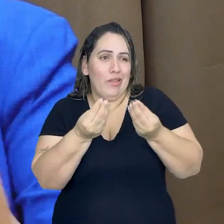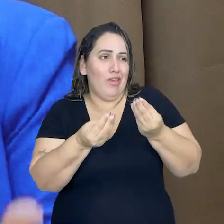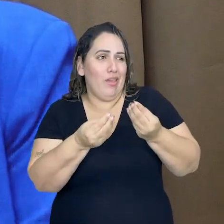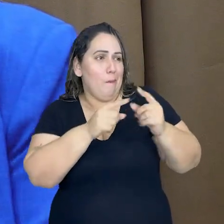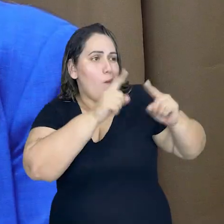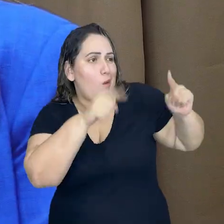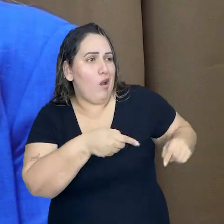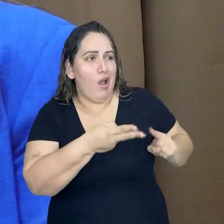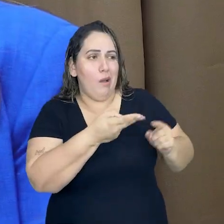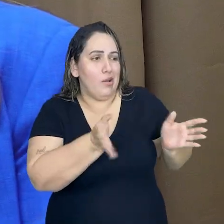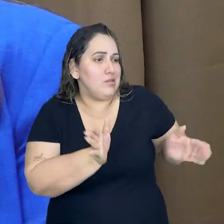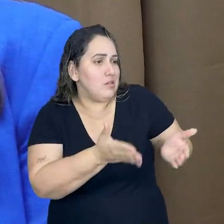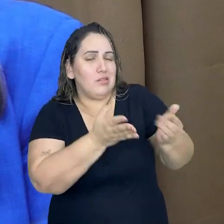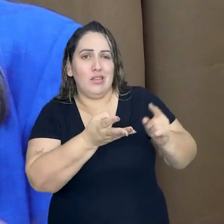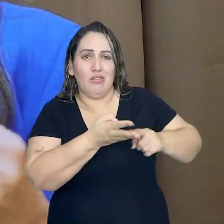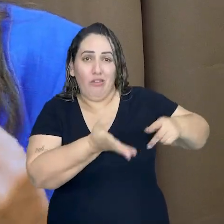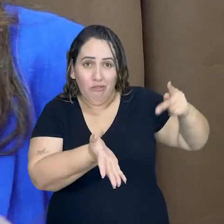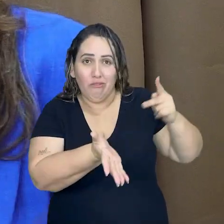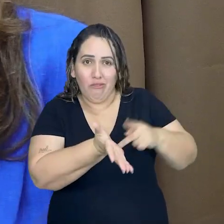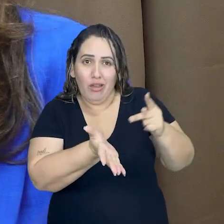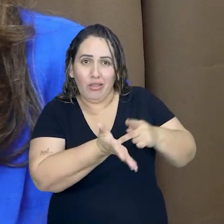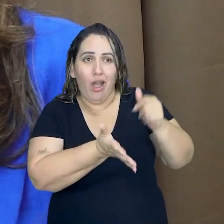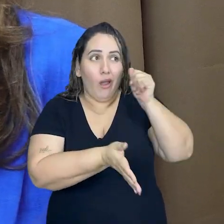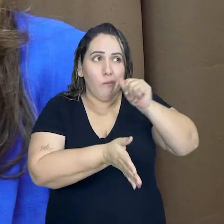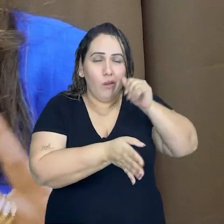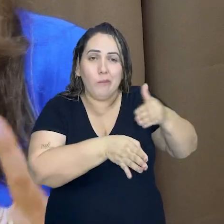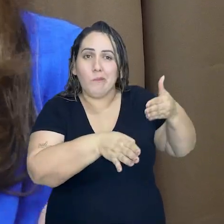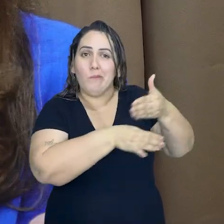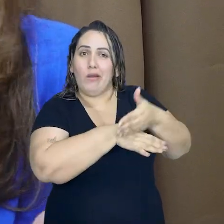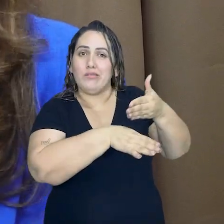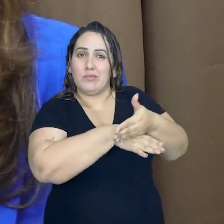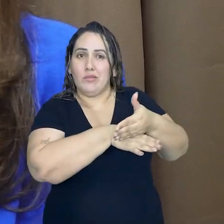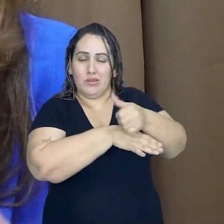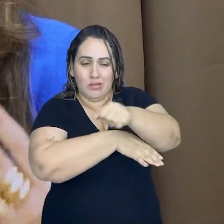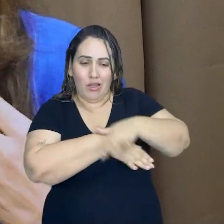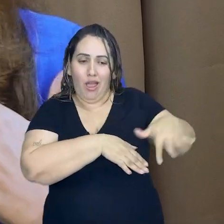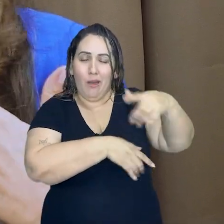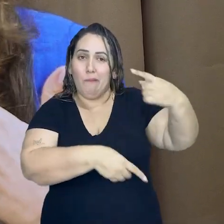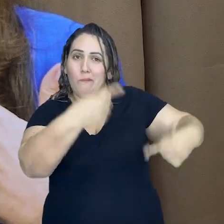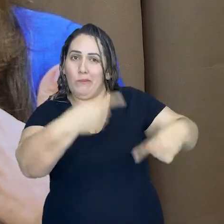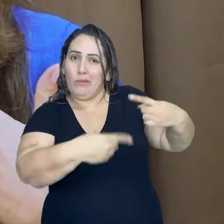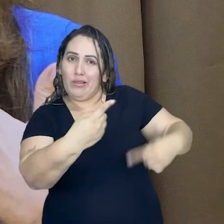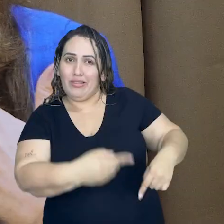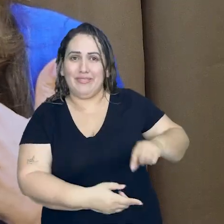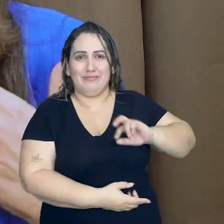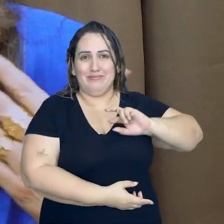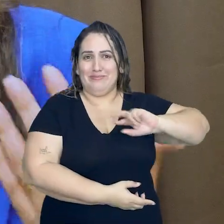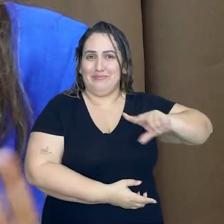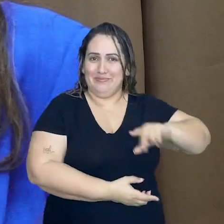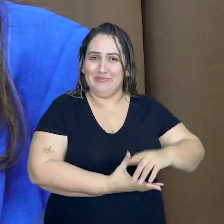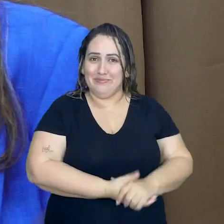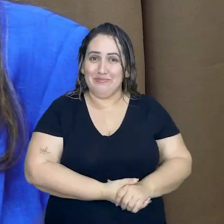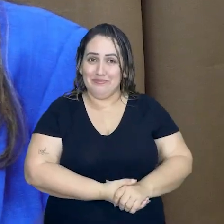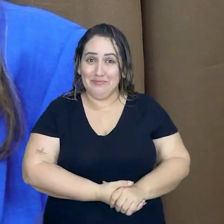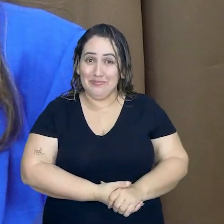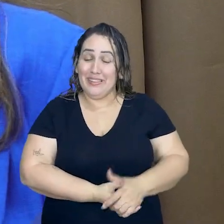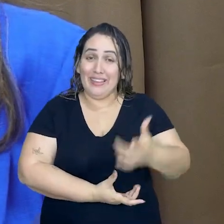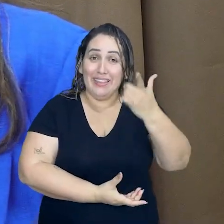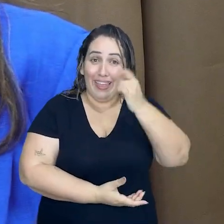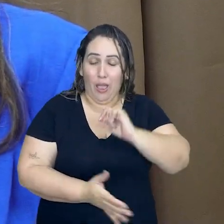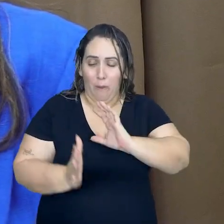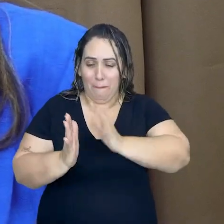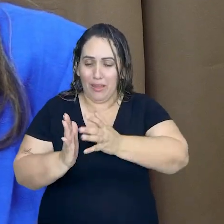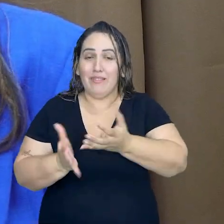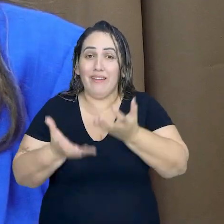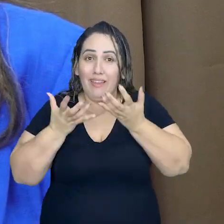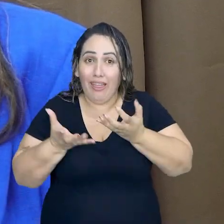vai ser para onde eles quiserem. Então, veja que é uma coisa assim, criminosa, assim, ao meu ver. Entendeu? É muito